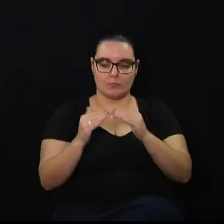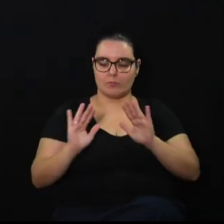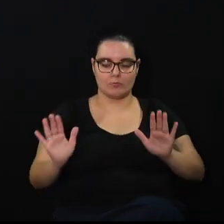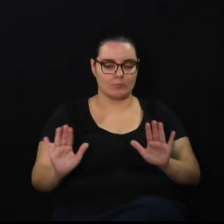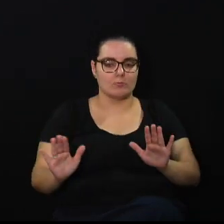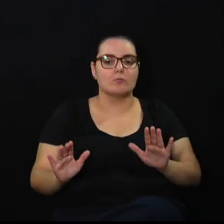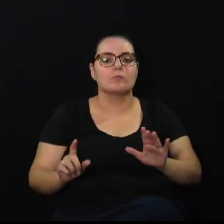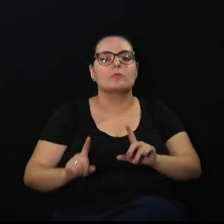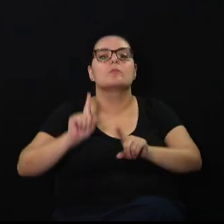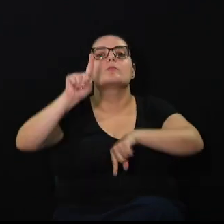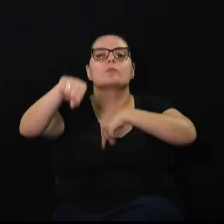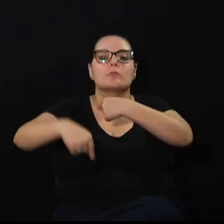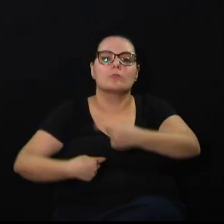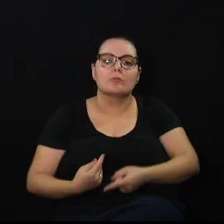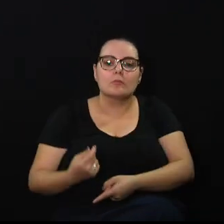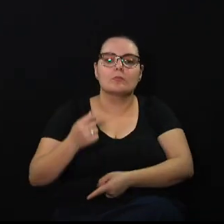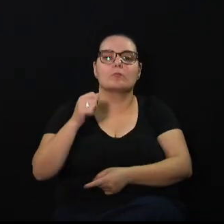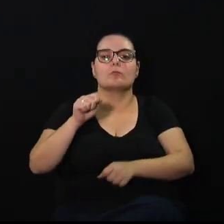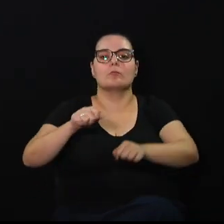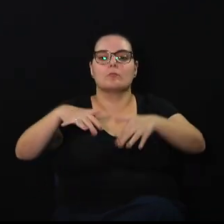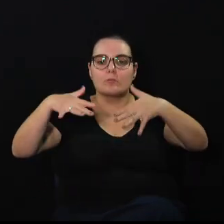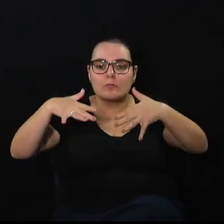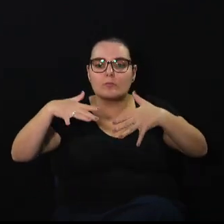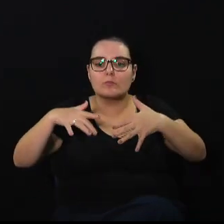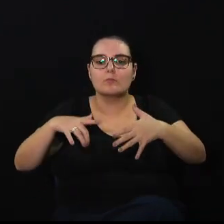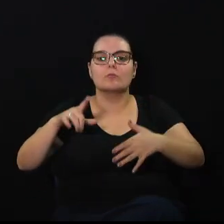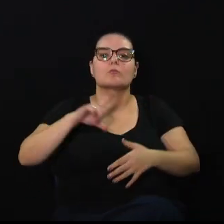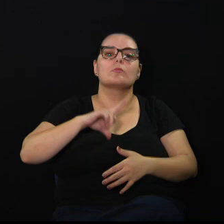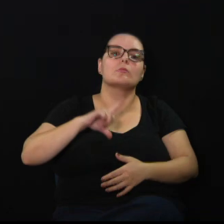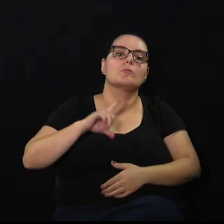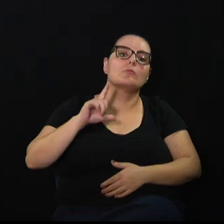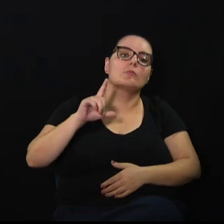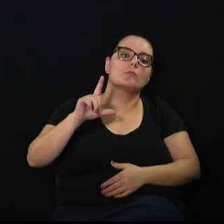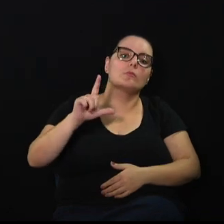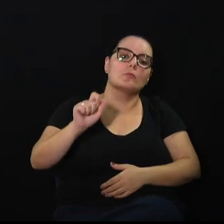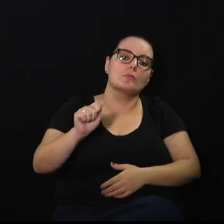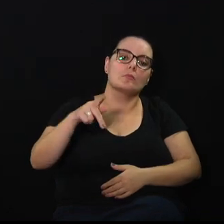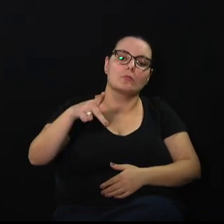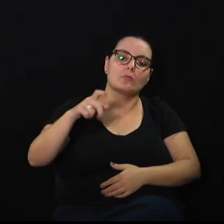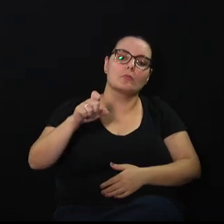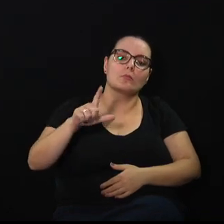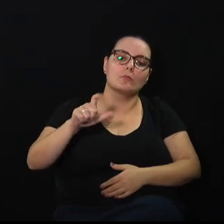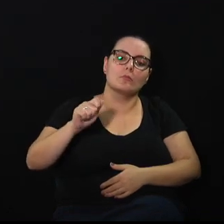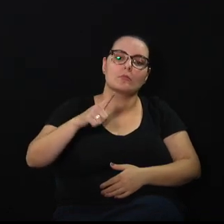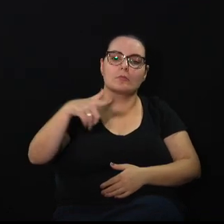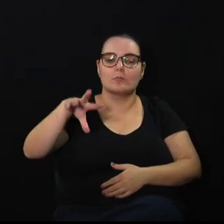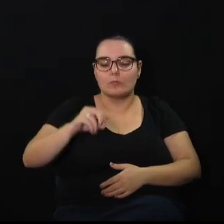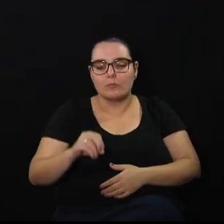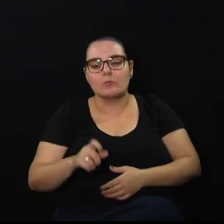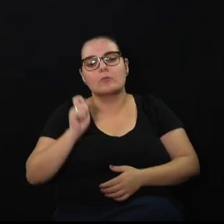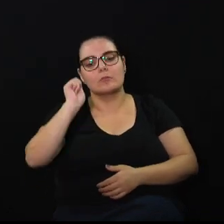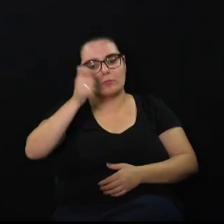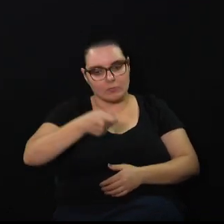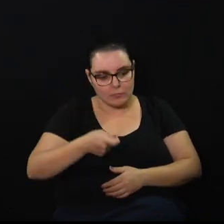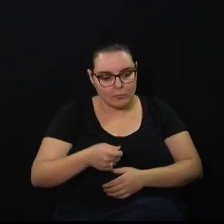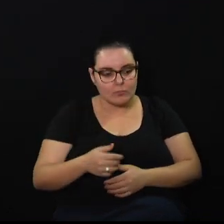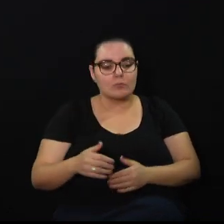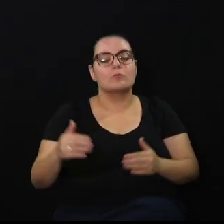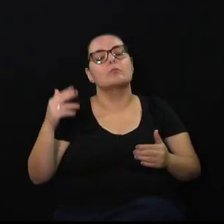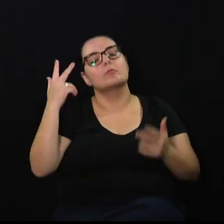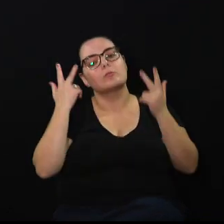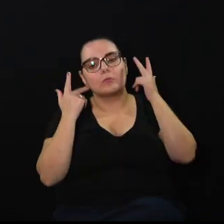confirma decisão tem uma apelação para o tribunal o tribunal também normalmente confirma